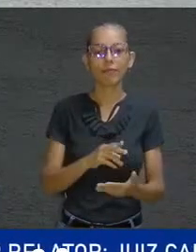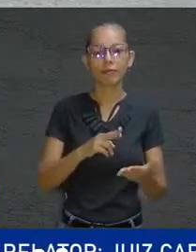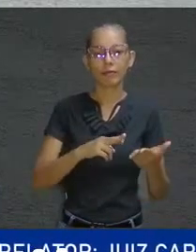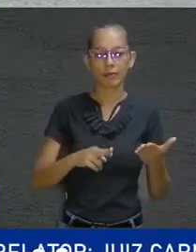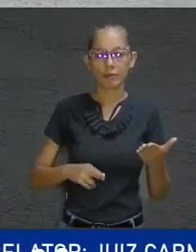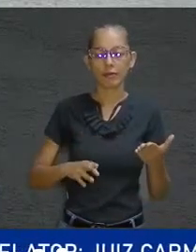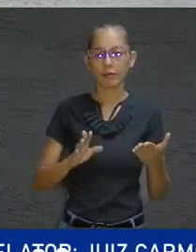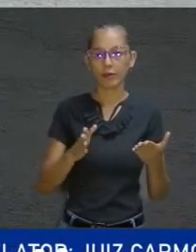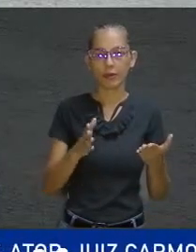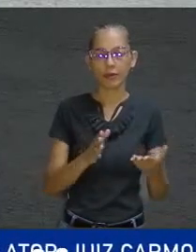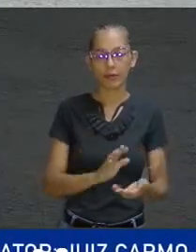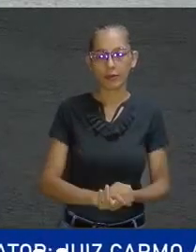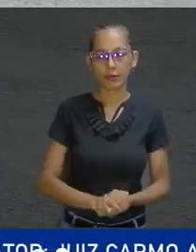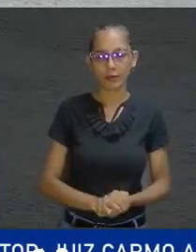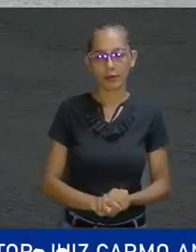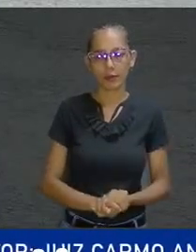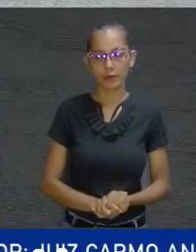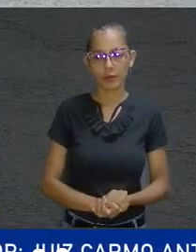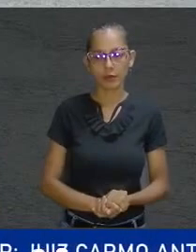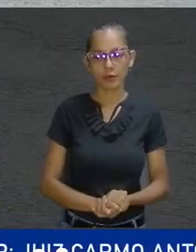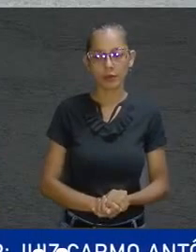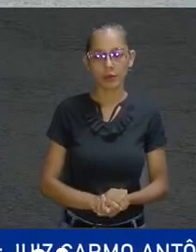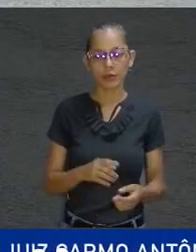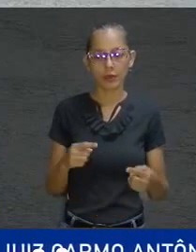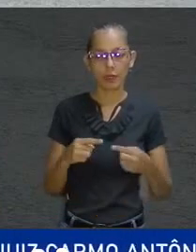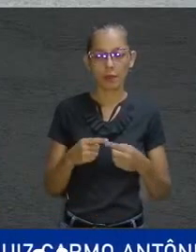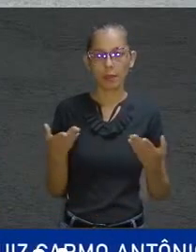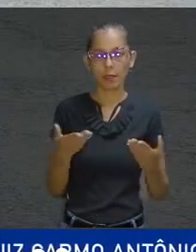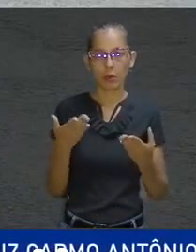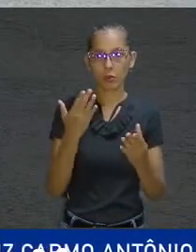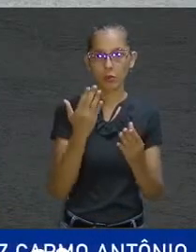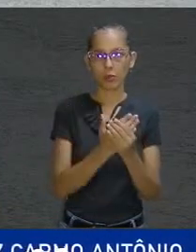relatório, excelências, da